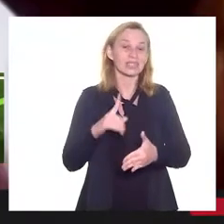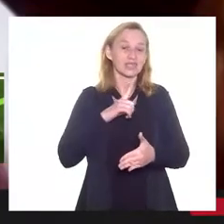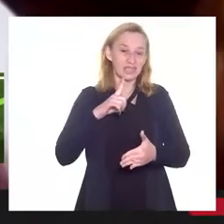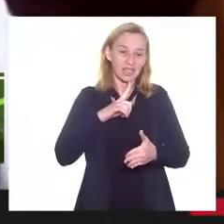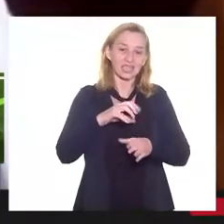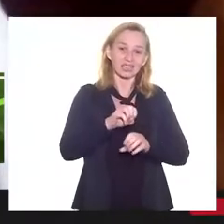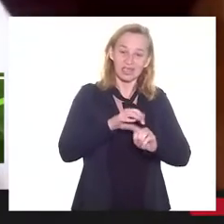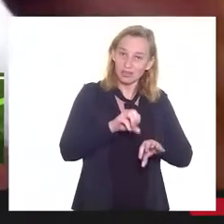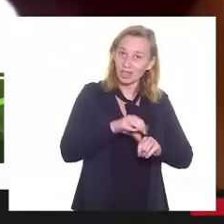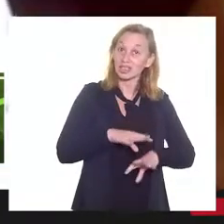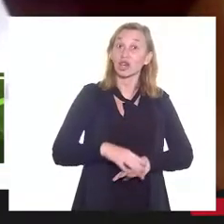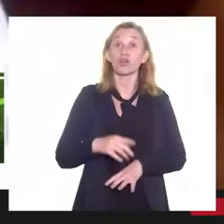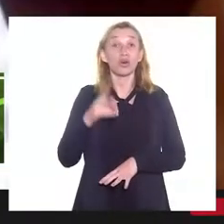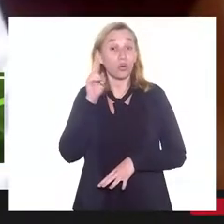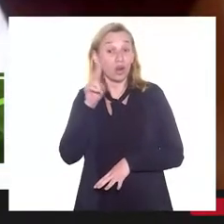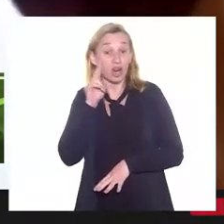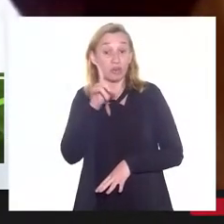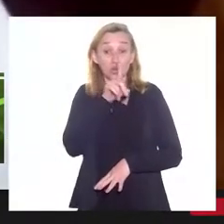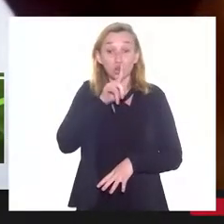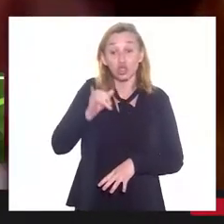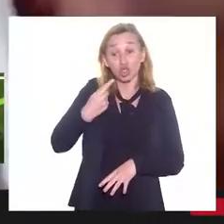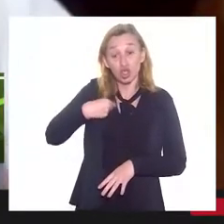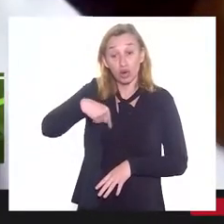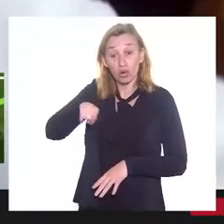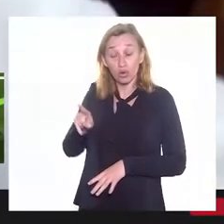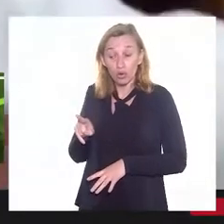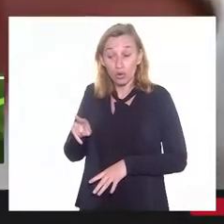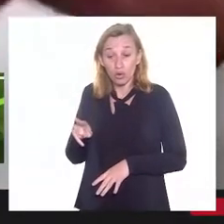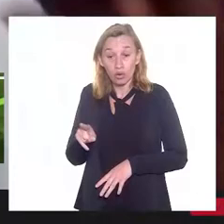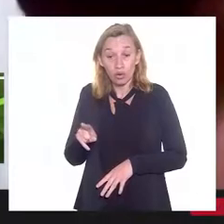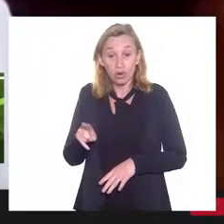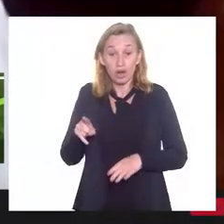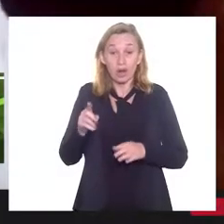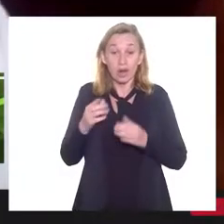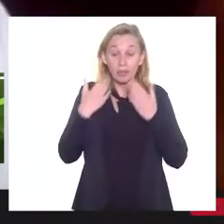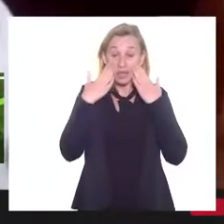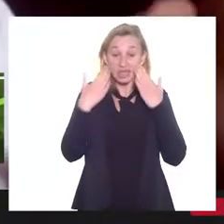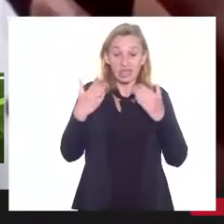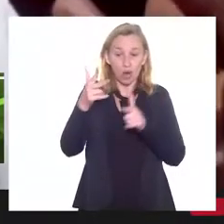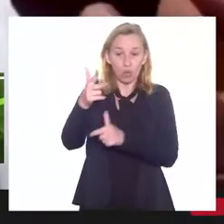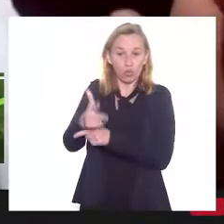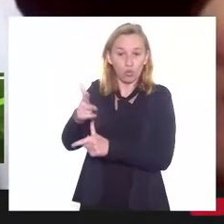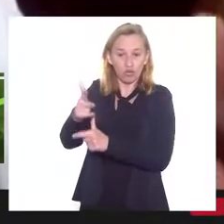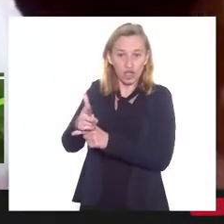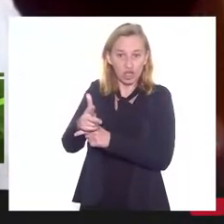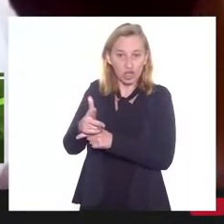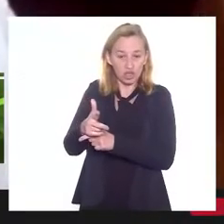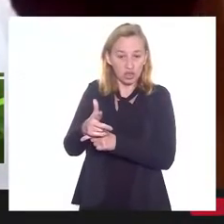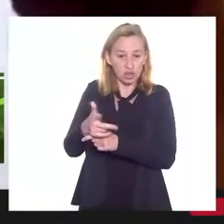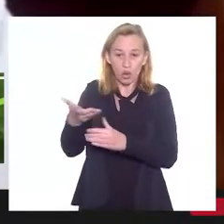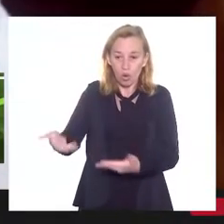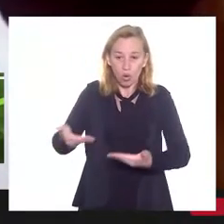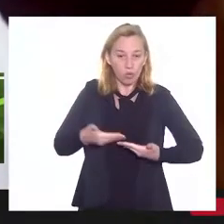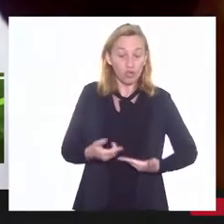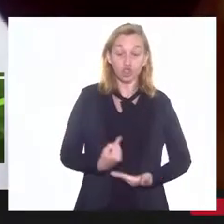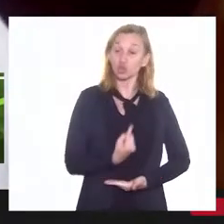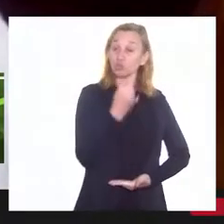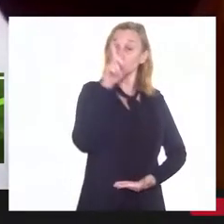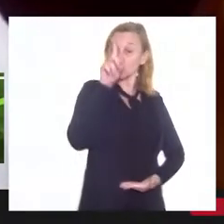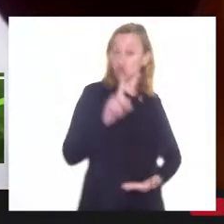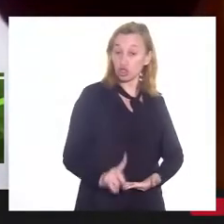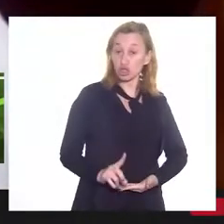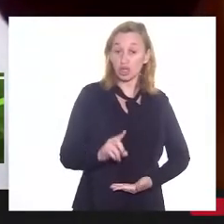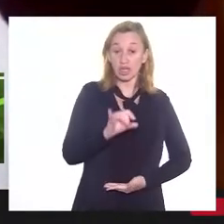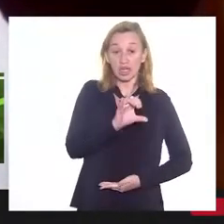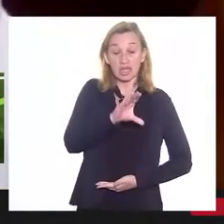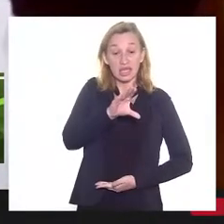me recordo o dia que fui fazer uma apresentar um vídeo numa convite de uma diretora